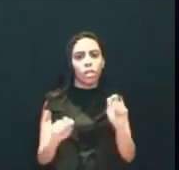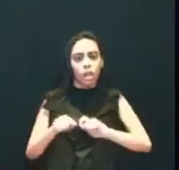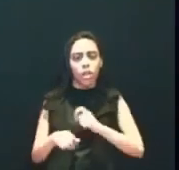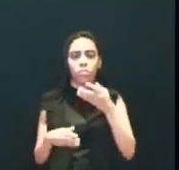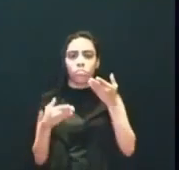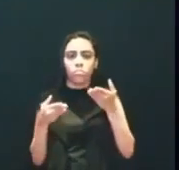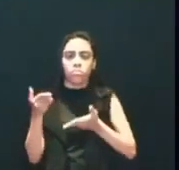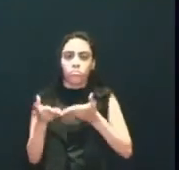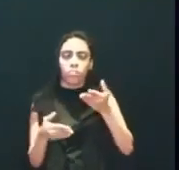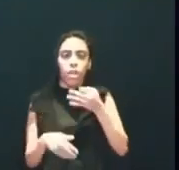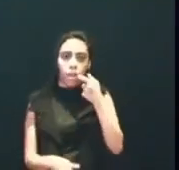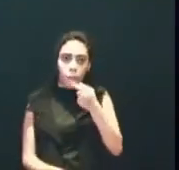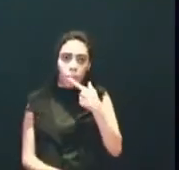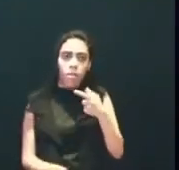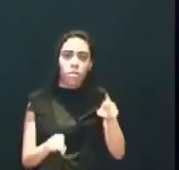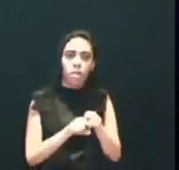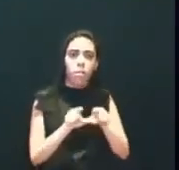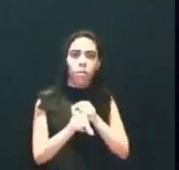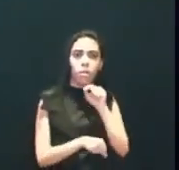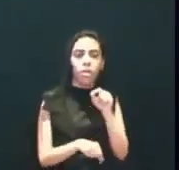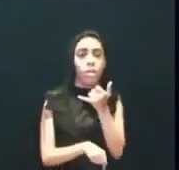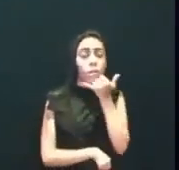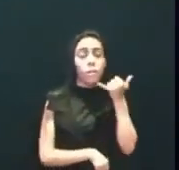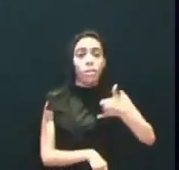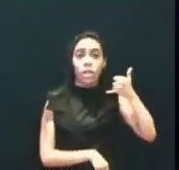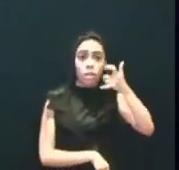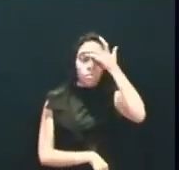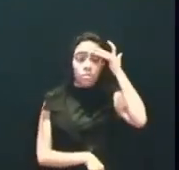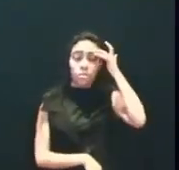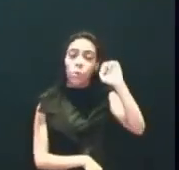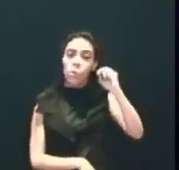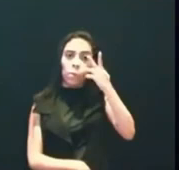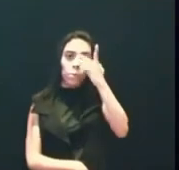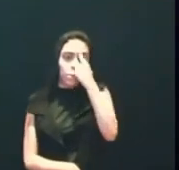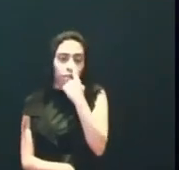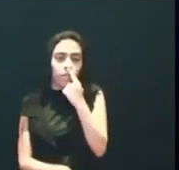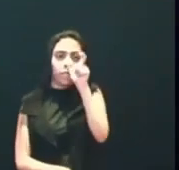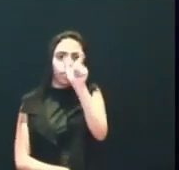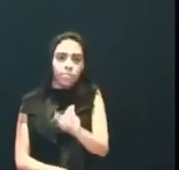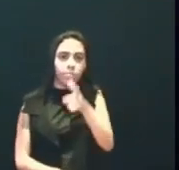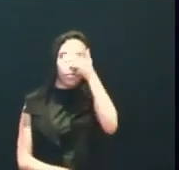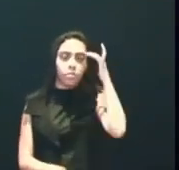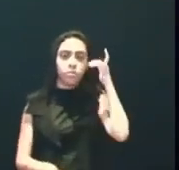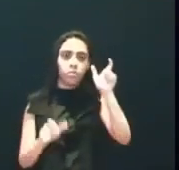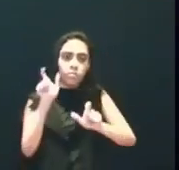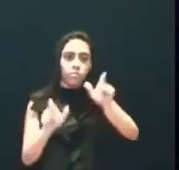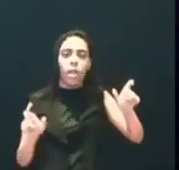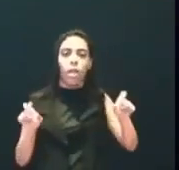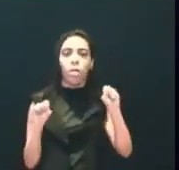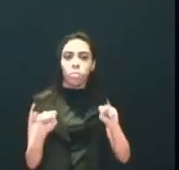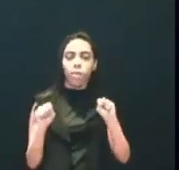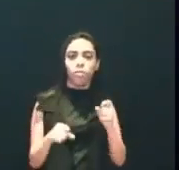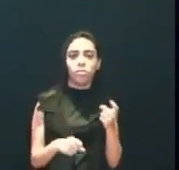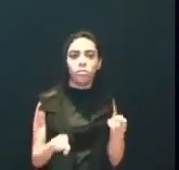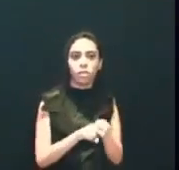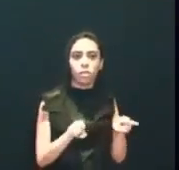ponatinib. E, eventualmente, dependendo da idade, dependendo do perfil do paciente, como a gente explicou, eventualmente até